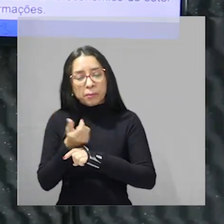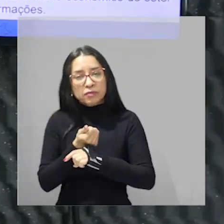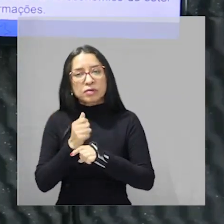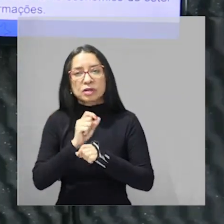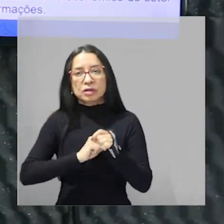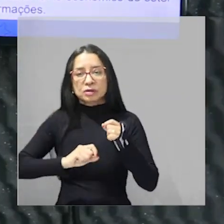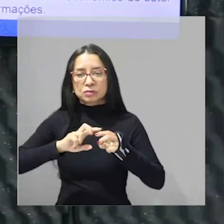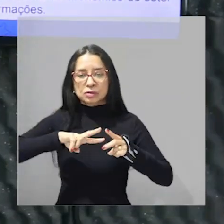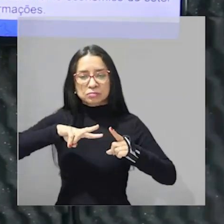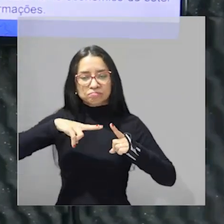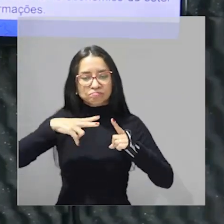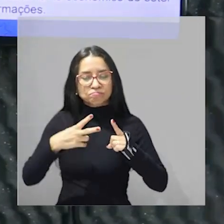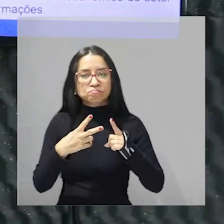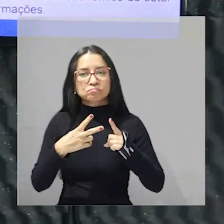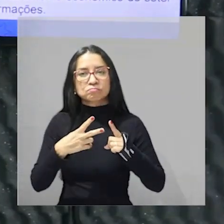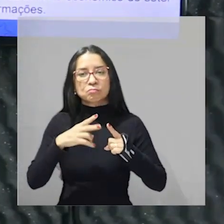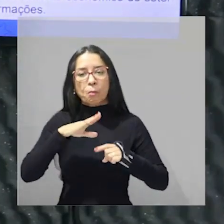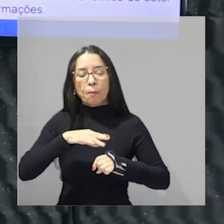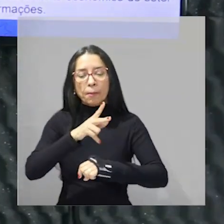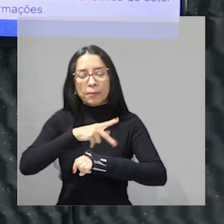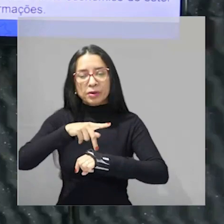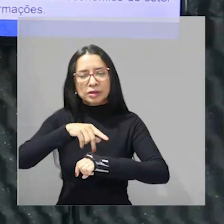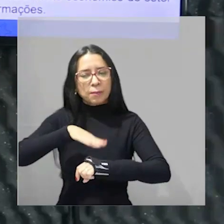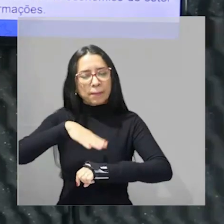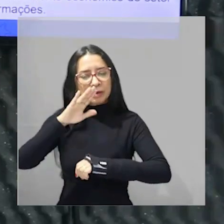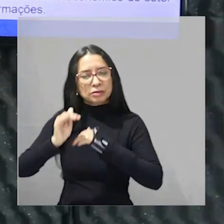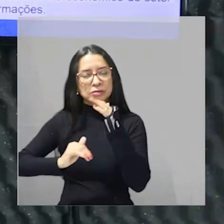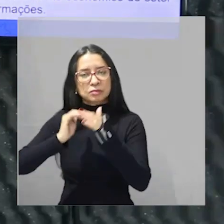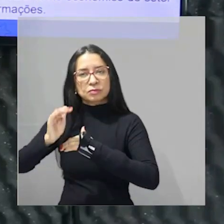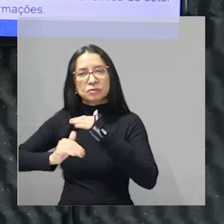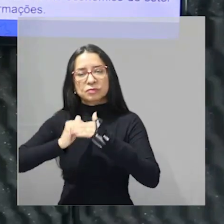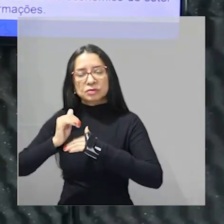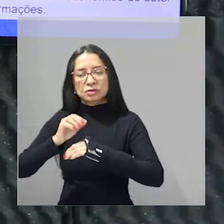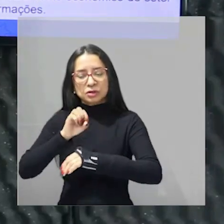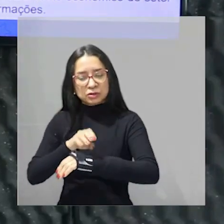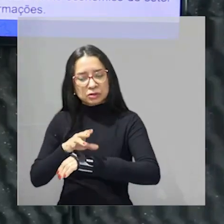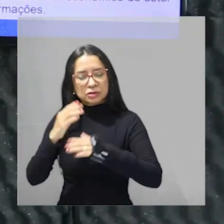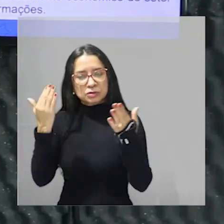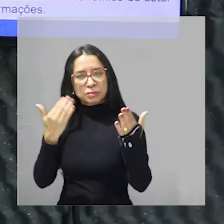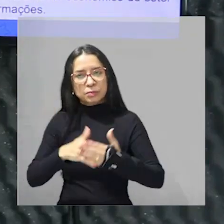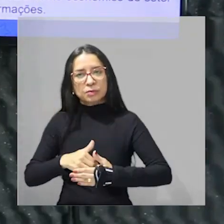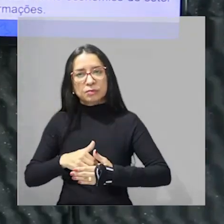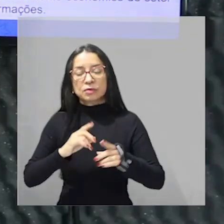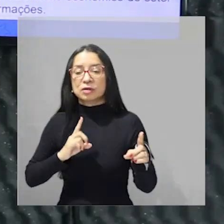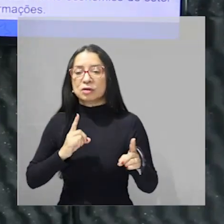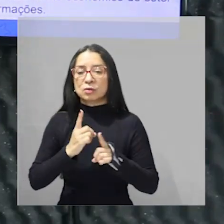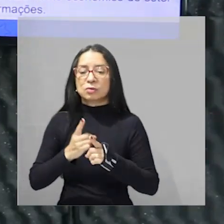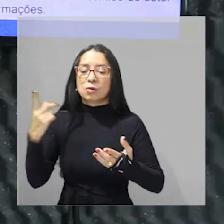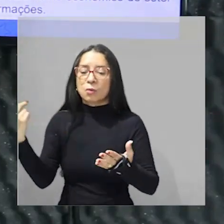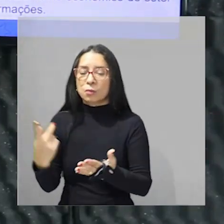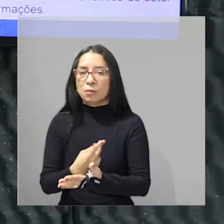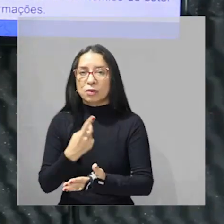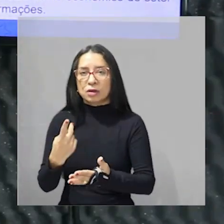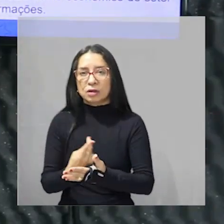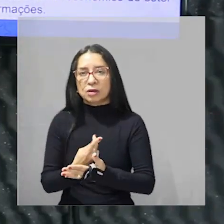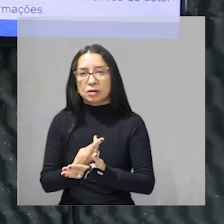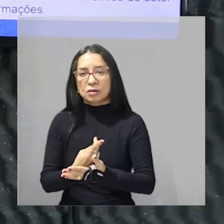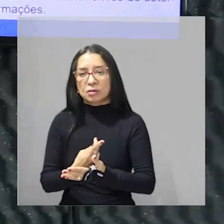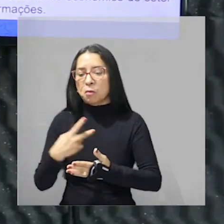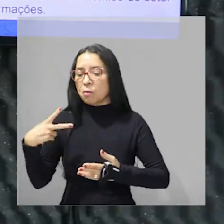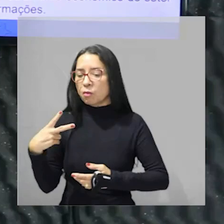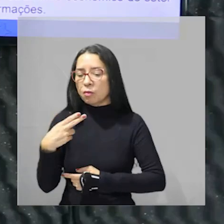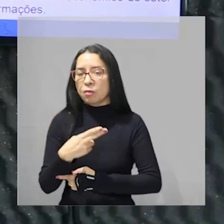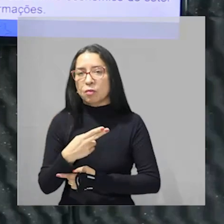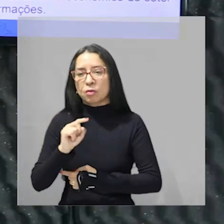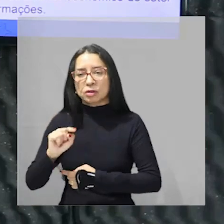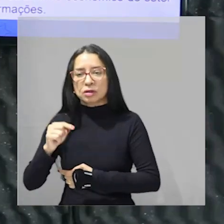Então eu não vou ter esse desestímulo ao consumo em países centrais. Dica de prova, galera, tá certo? Encontrou um erro, corta e